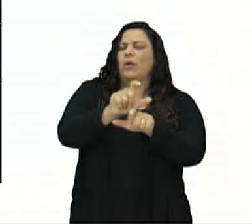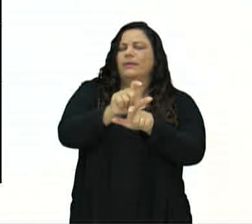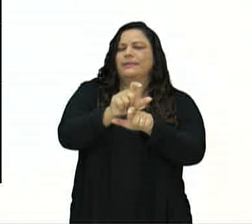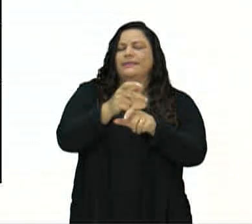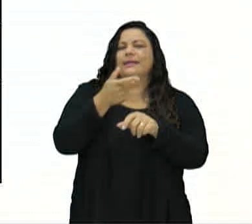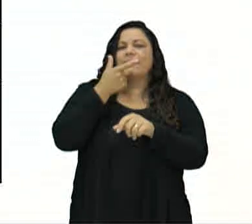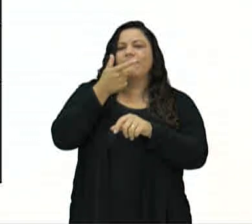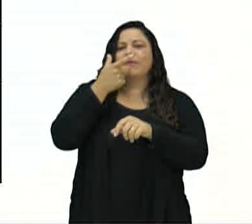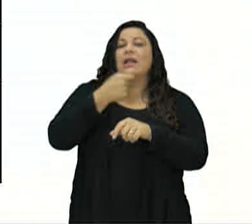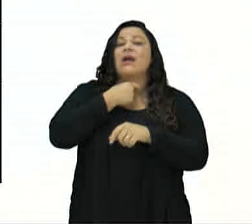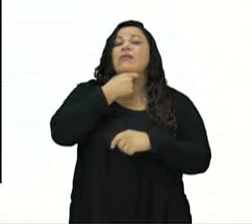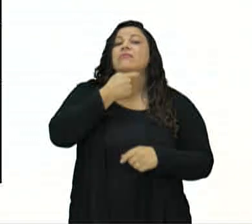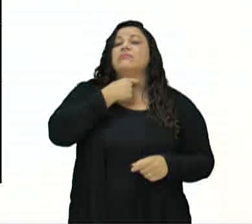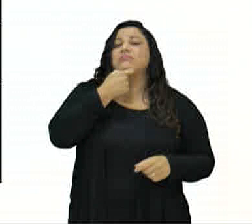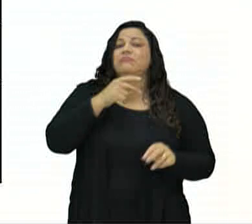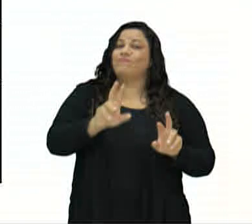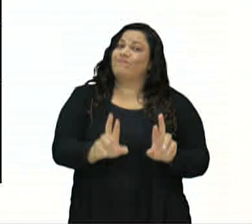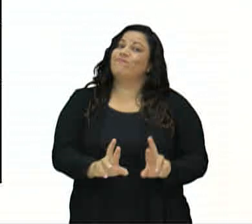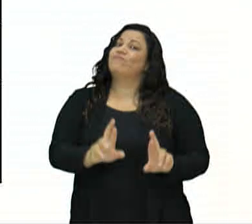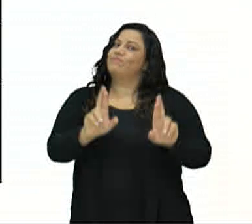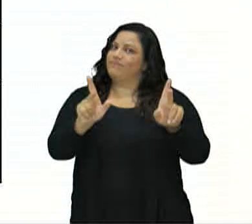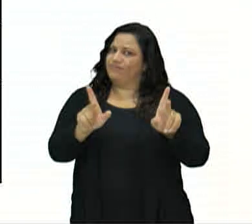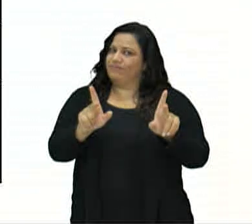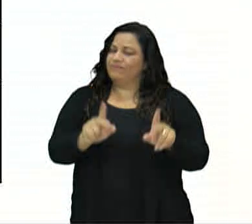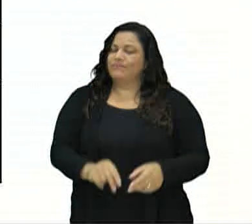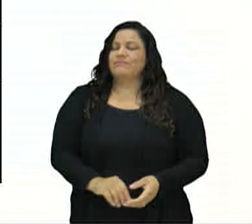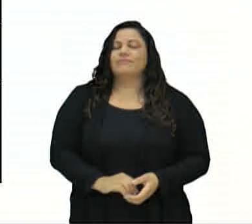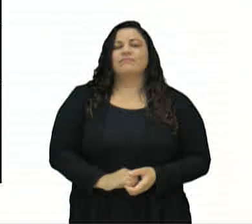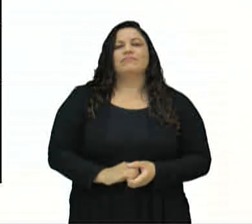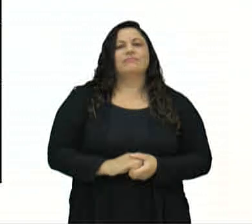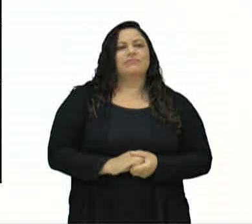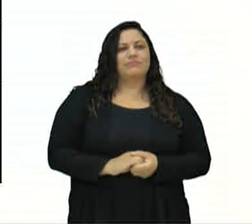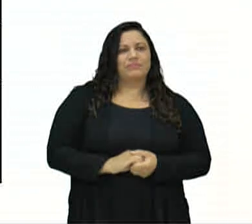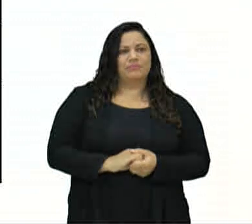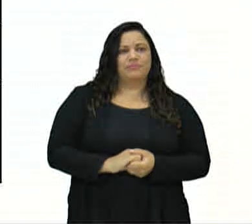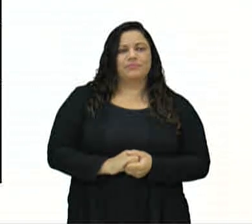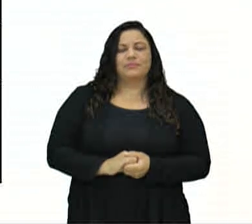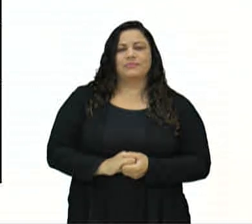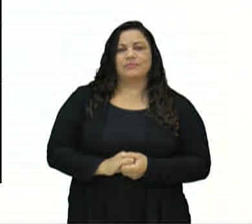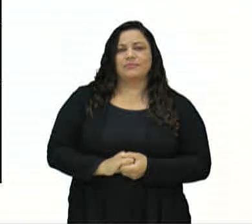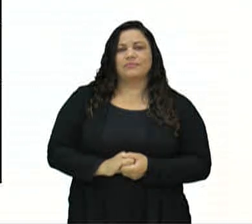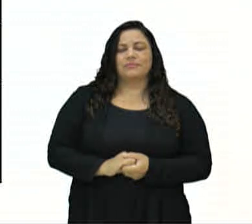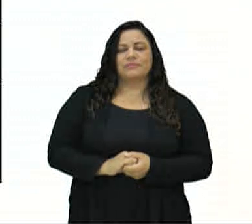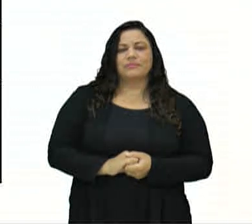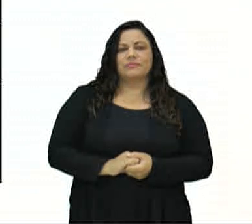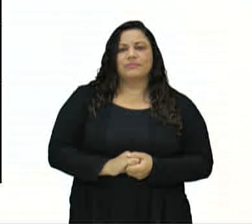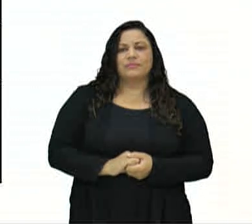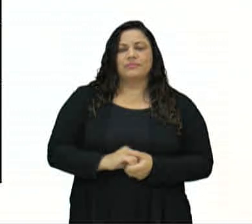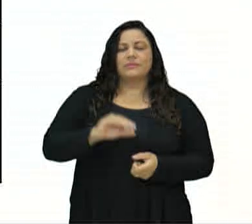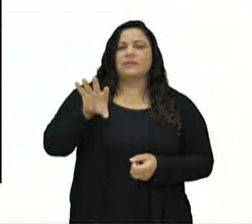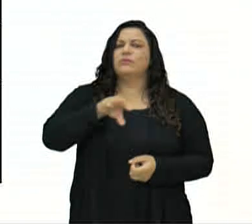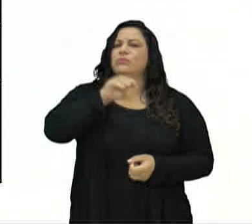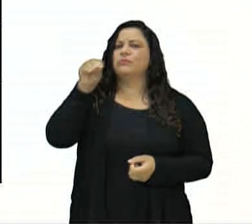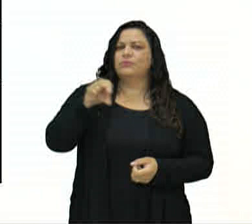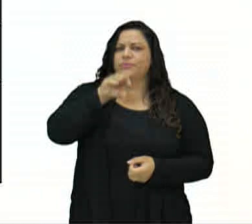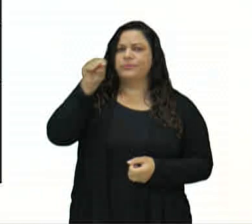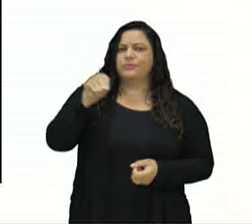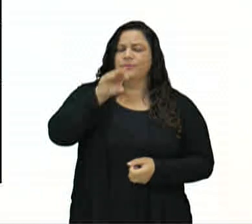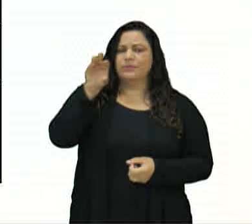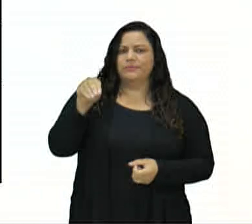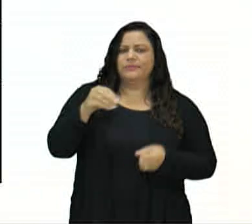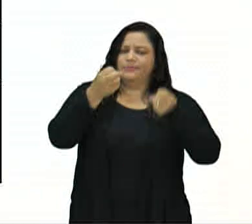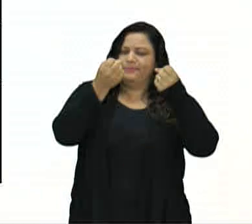queda assim. Yo vendo, tu vendes, él, ella ou usted vende, nosotros